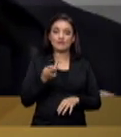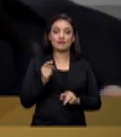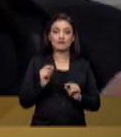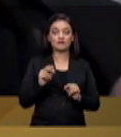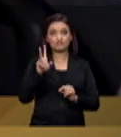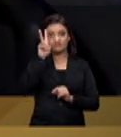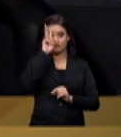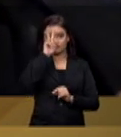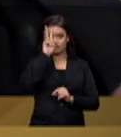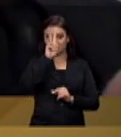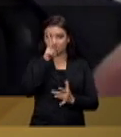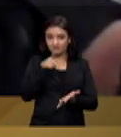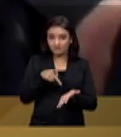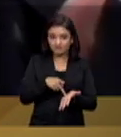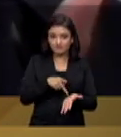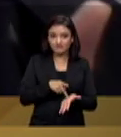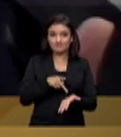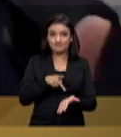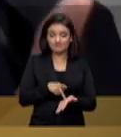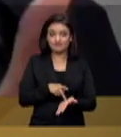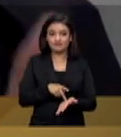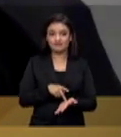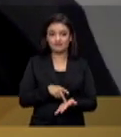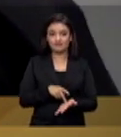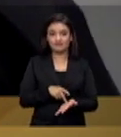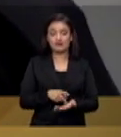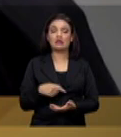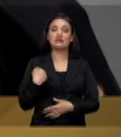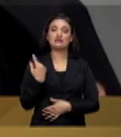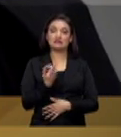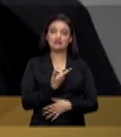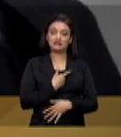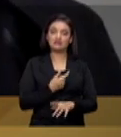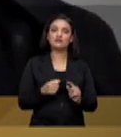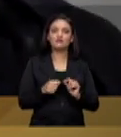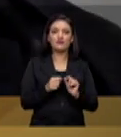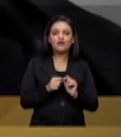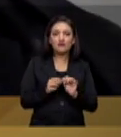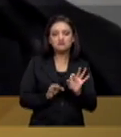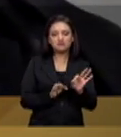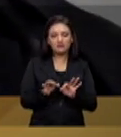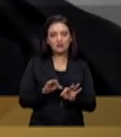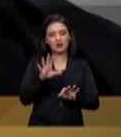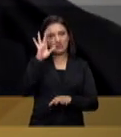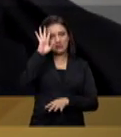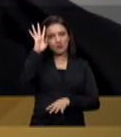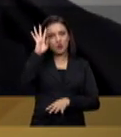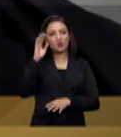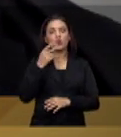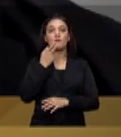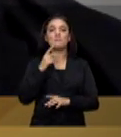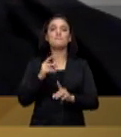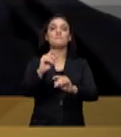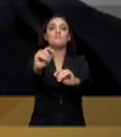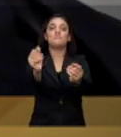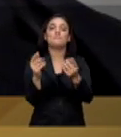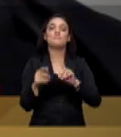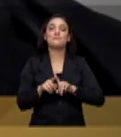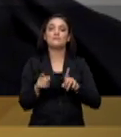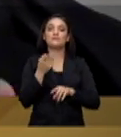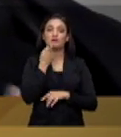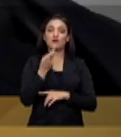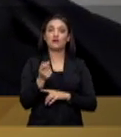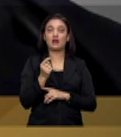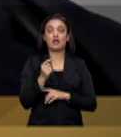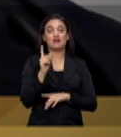fato, nós fazemos aqui um construto teórico para dizer que estamos tratando